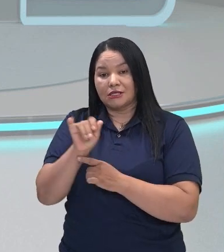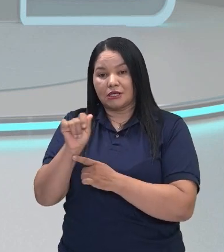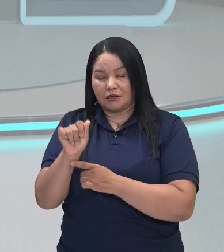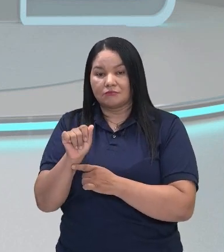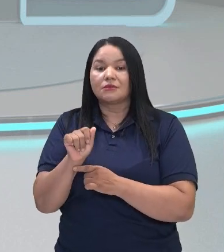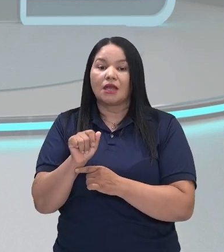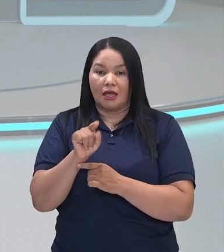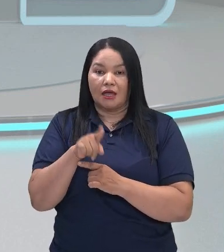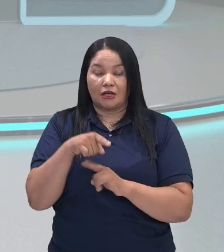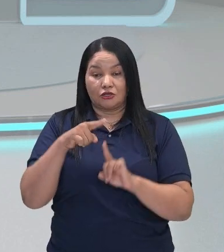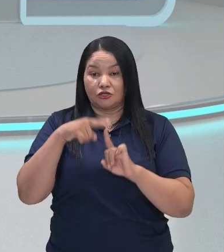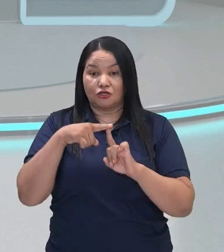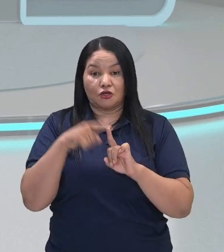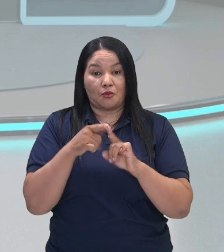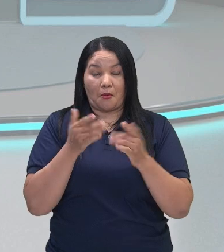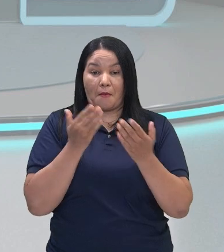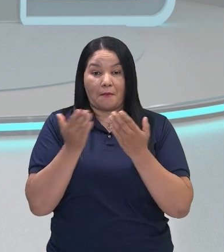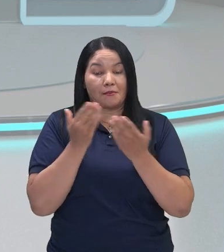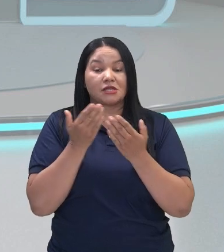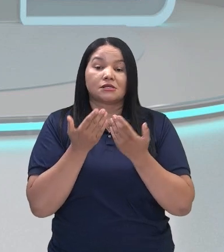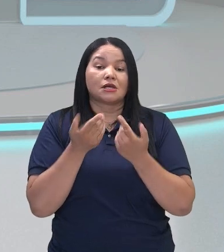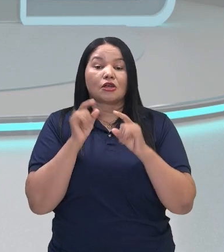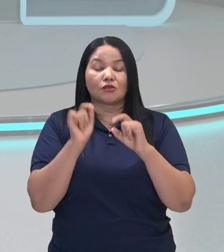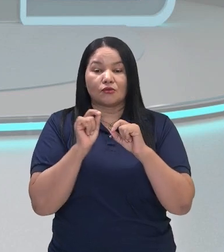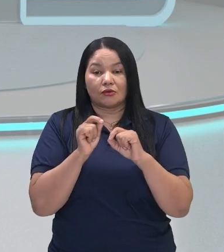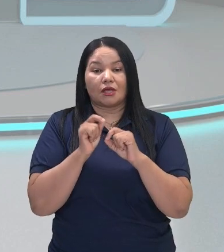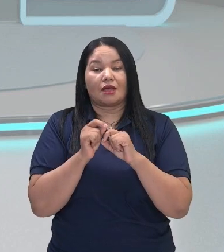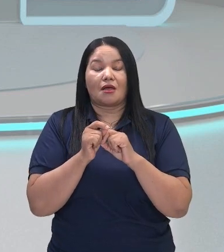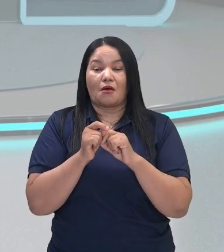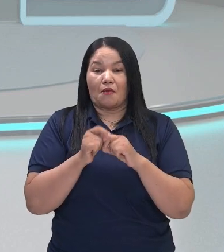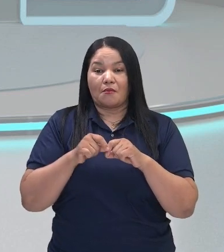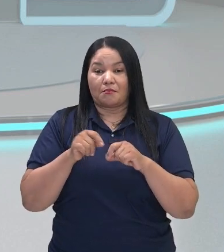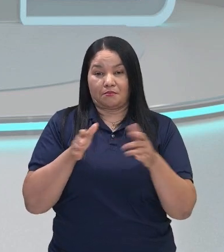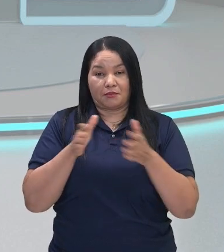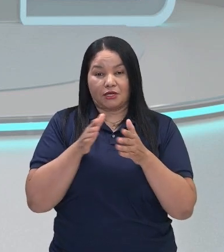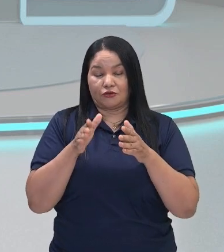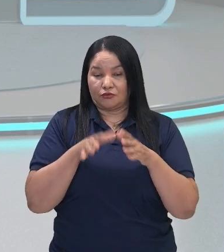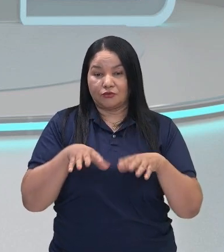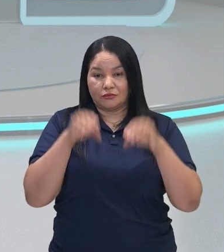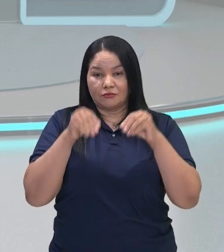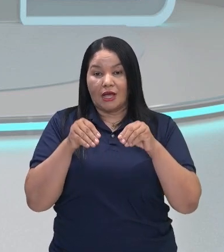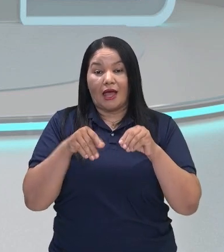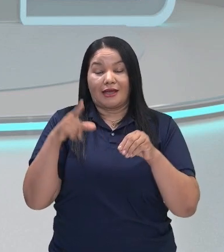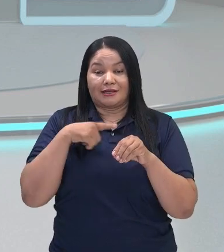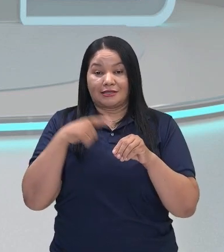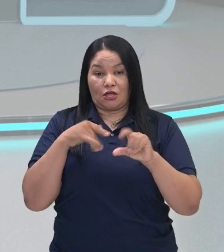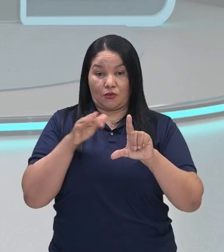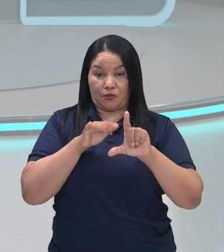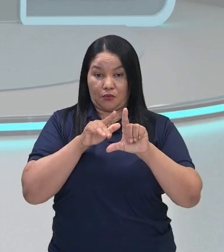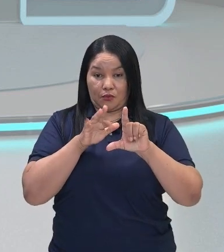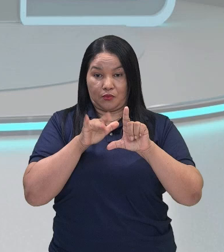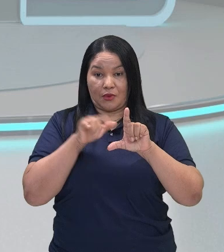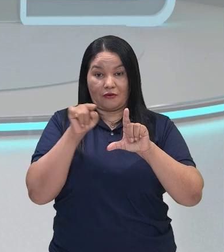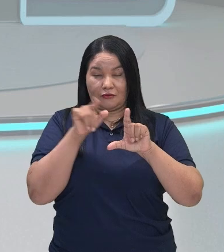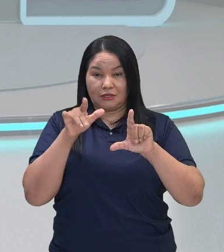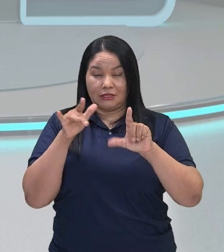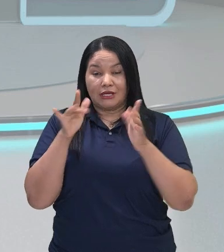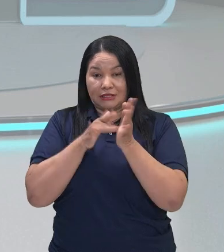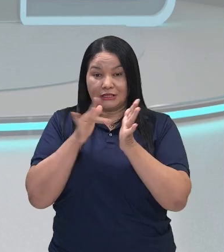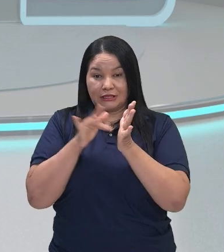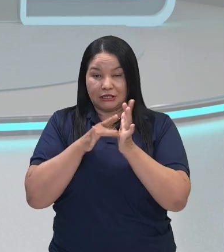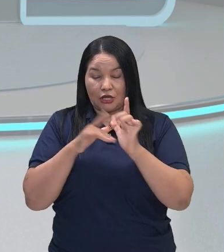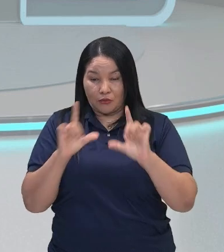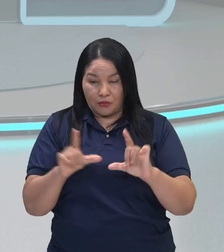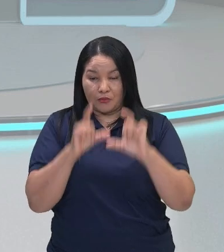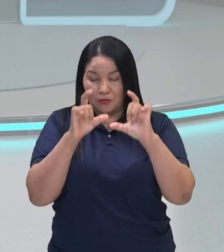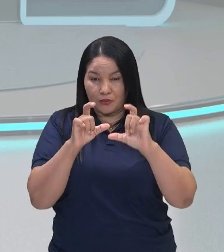na musicalidade celta dos tempos medievais. Olha só, eu trouxe um exemplo para você e é só apontar seu celular